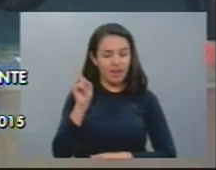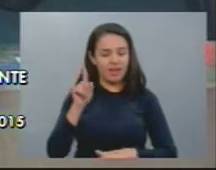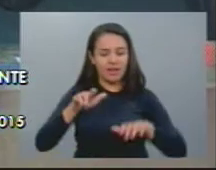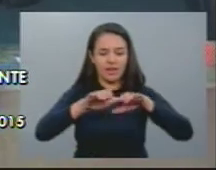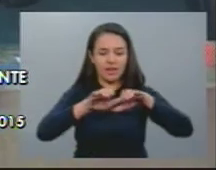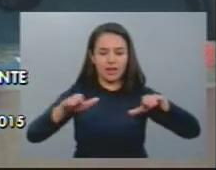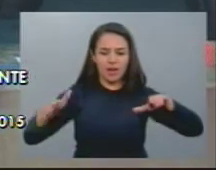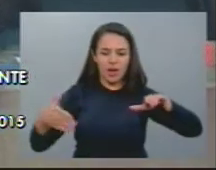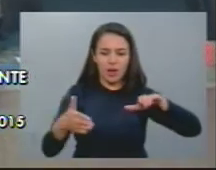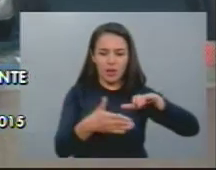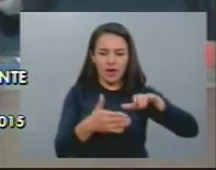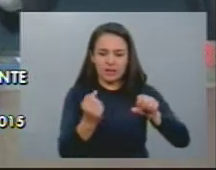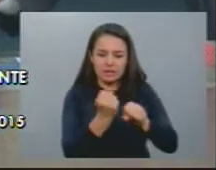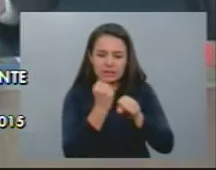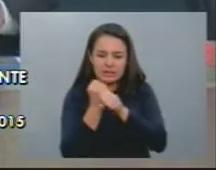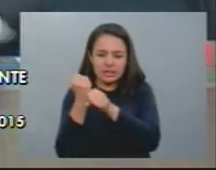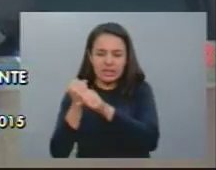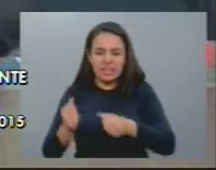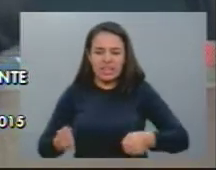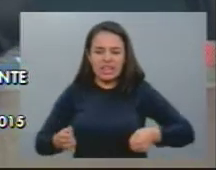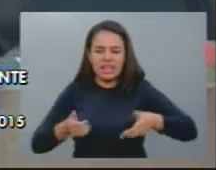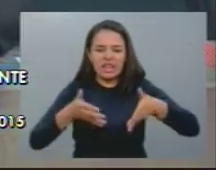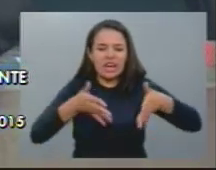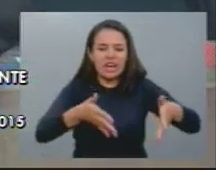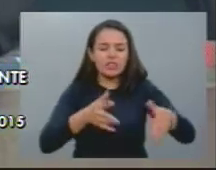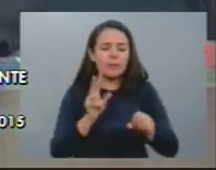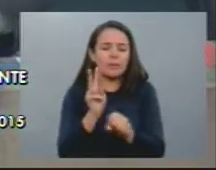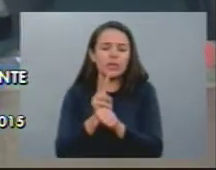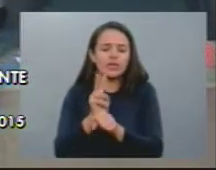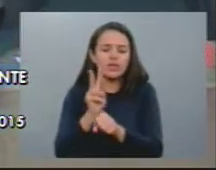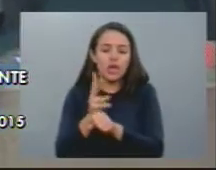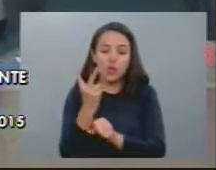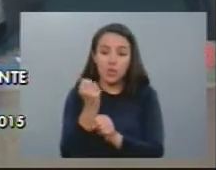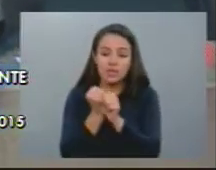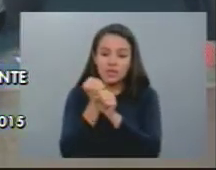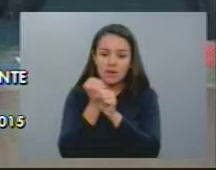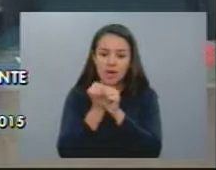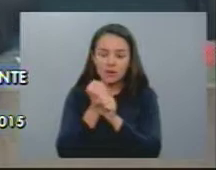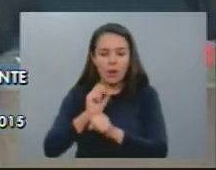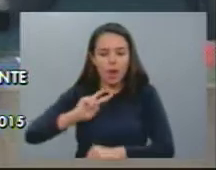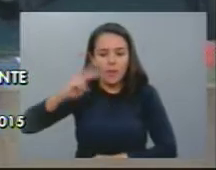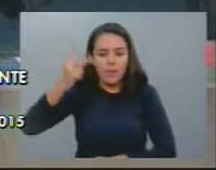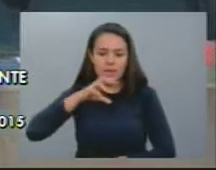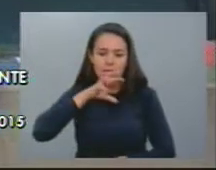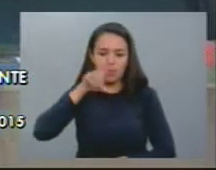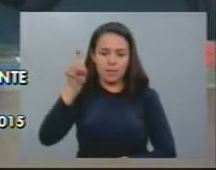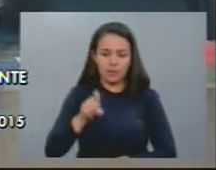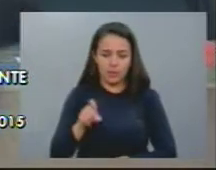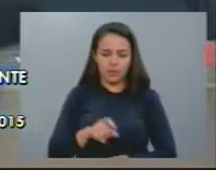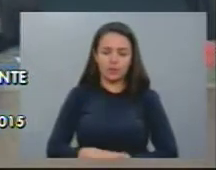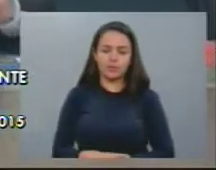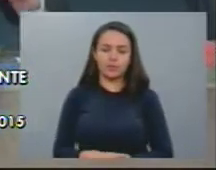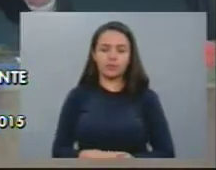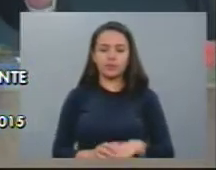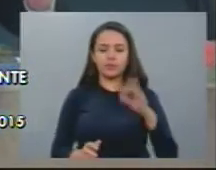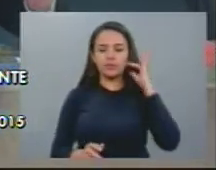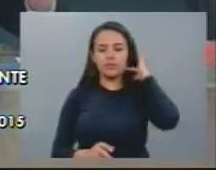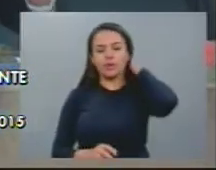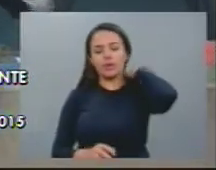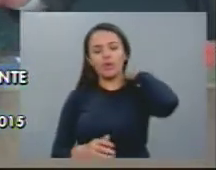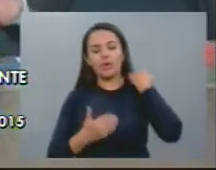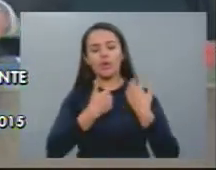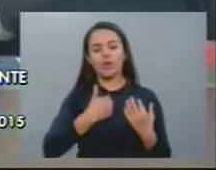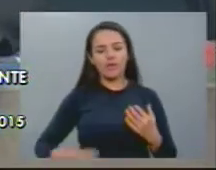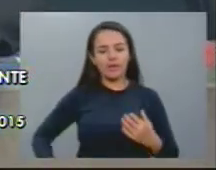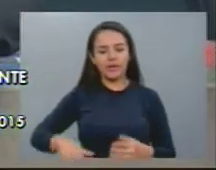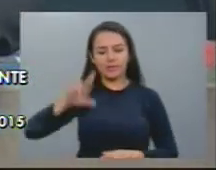aquário equivale a 2 anos e meio dos aumentos de impostos. O governo erra